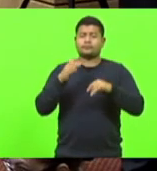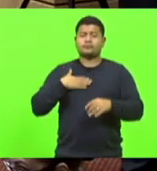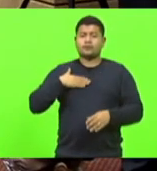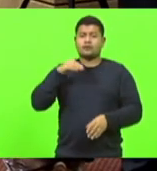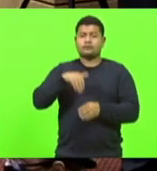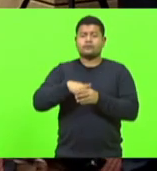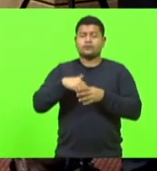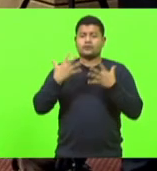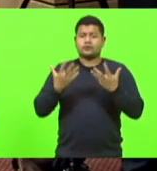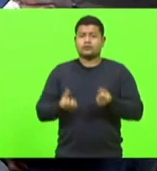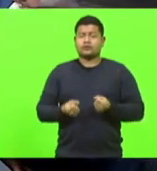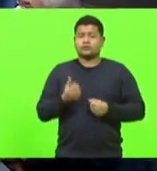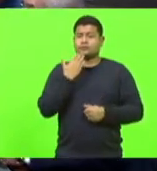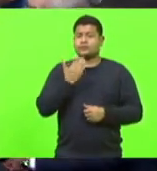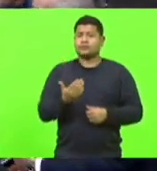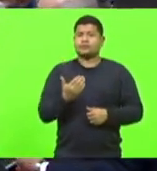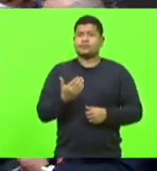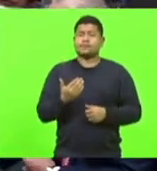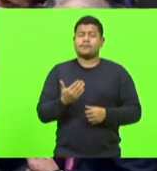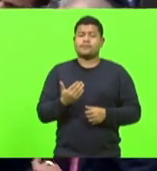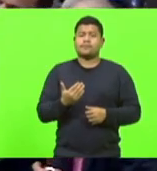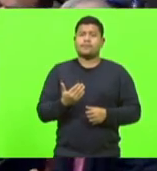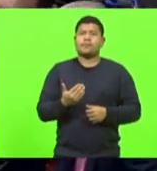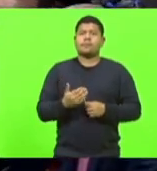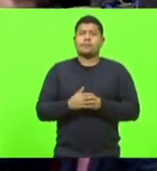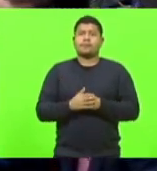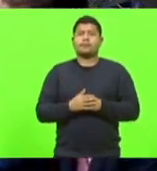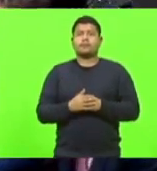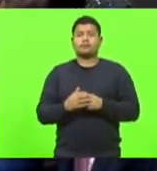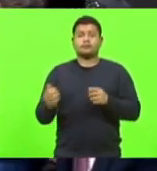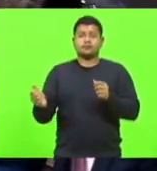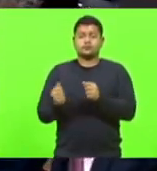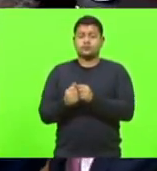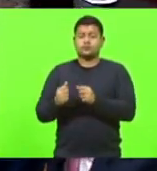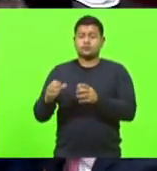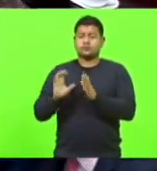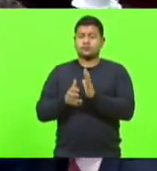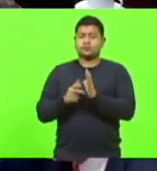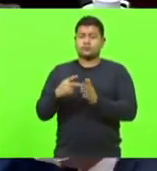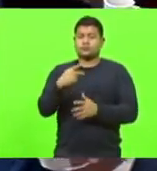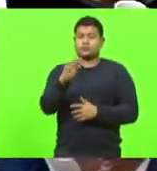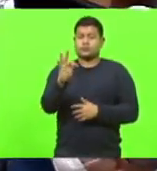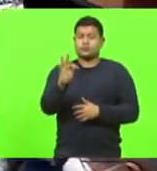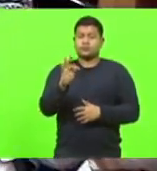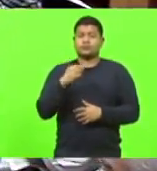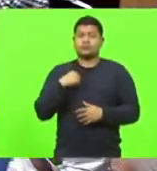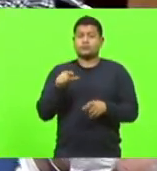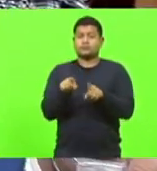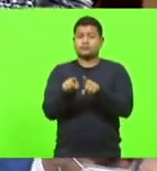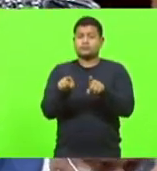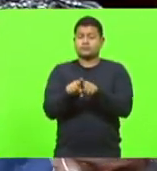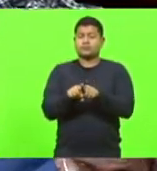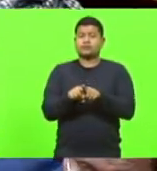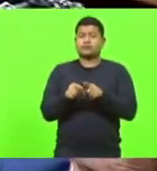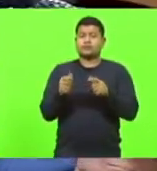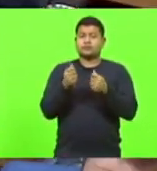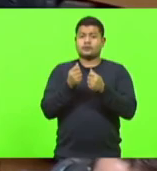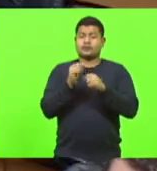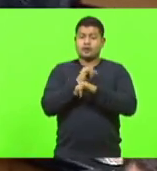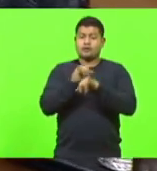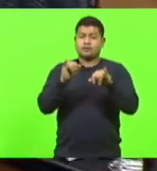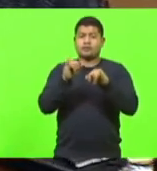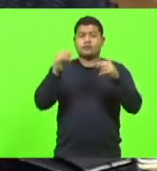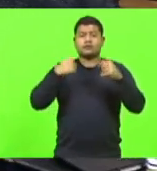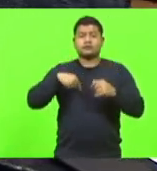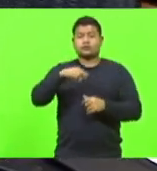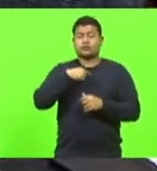voto favorável requerimento e assim será o voto da bancada do PT mas e saber que nós apresentamos a bancada